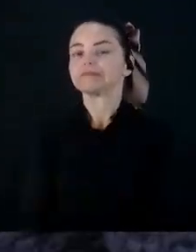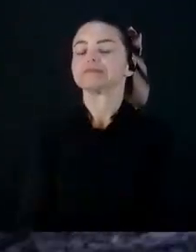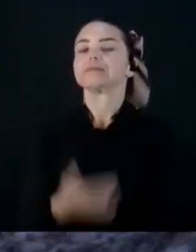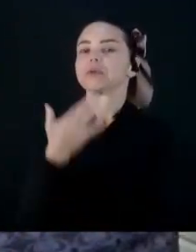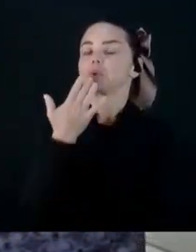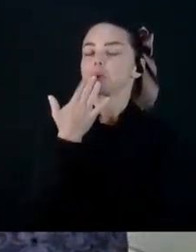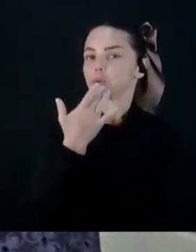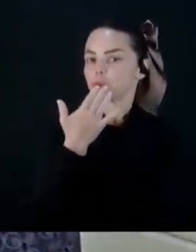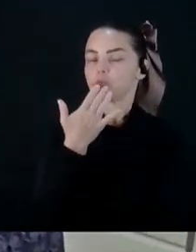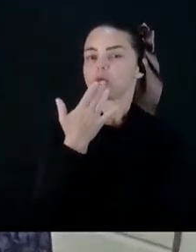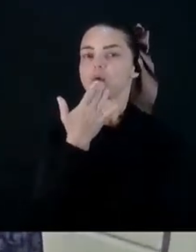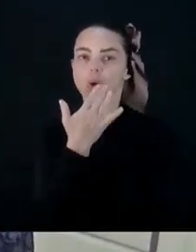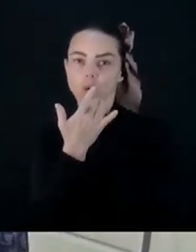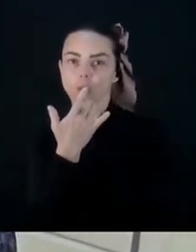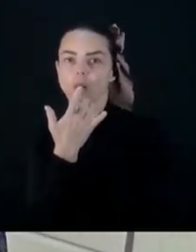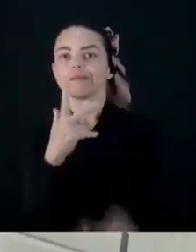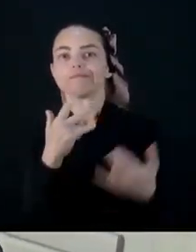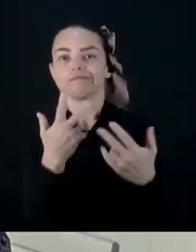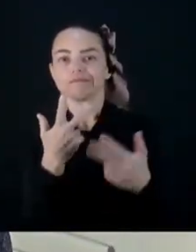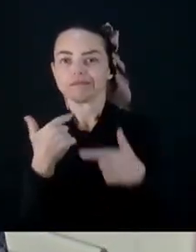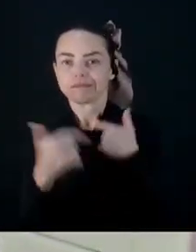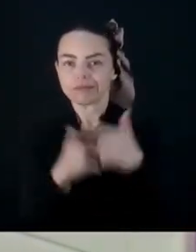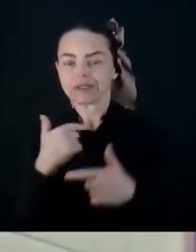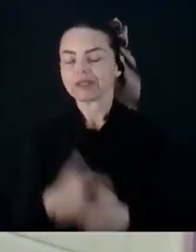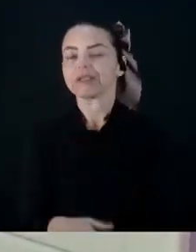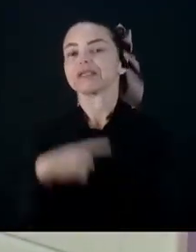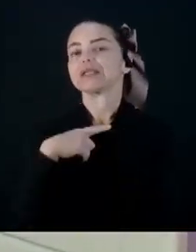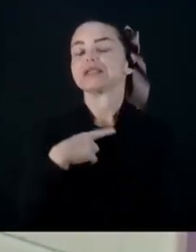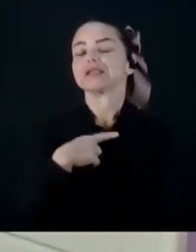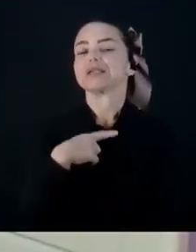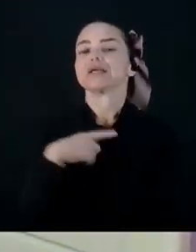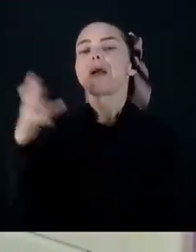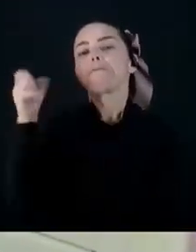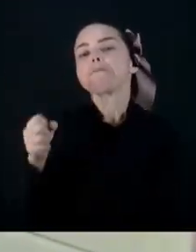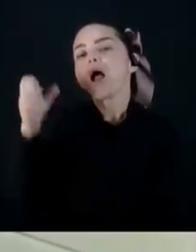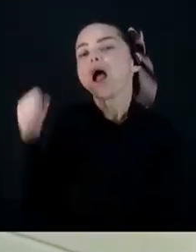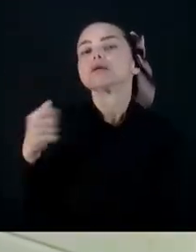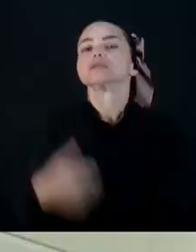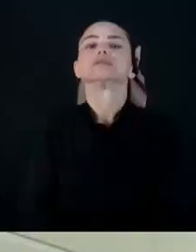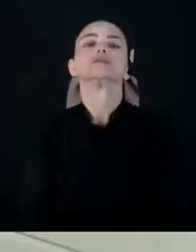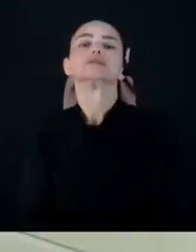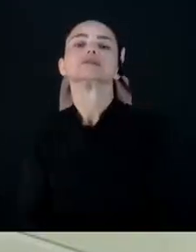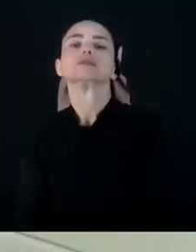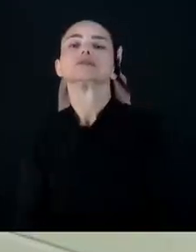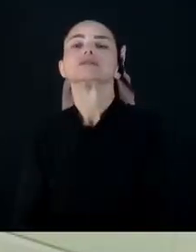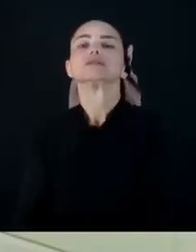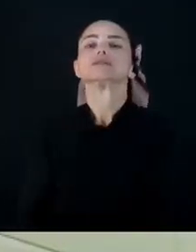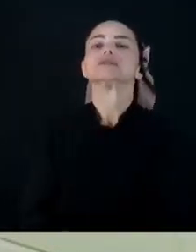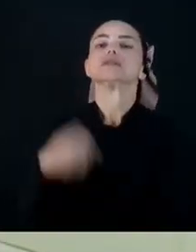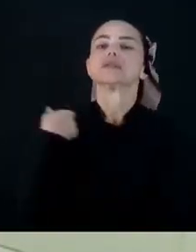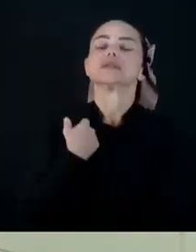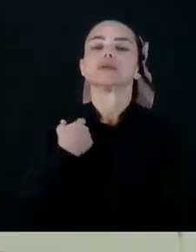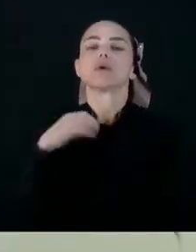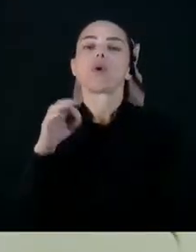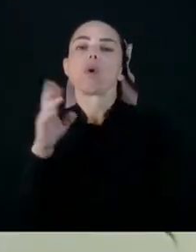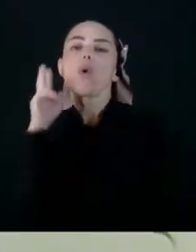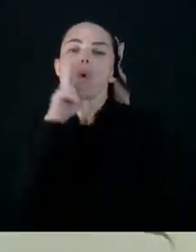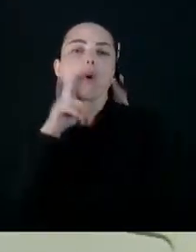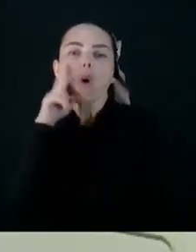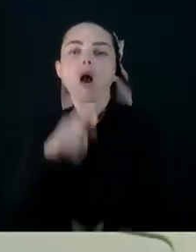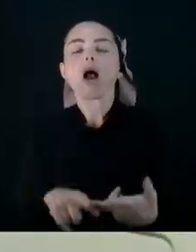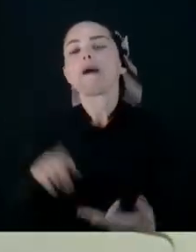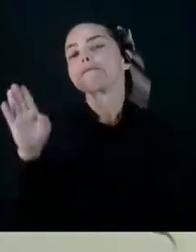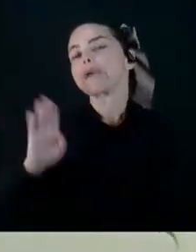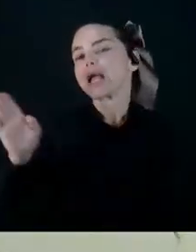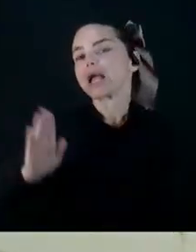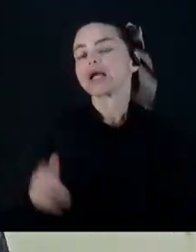Então, nesse tecidinho aqui, que ele tem o fundo branco, a gente pode usar um rosezinho, o bege, o laranjinha,